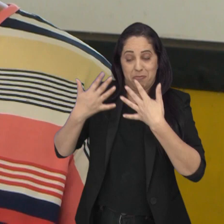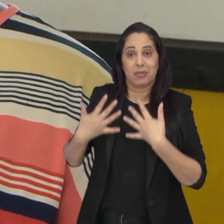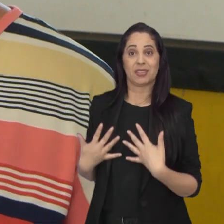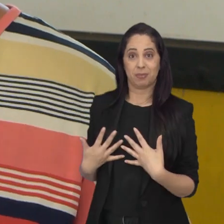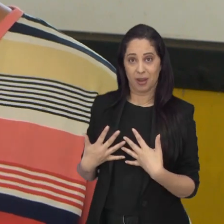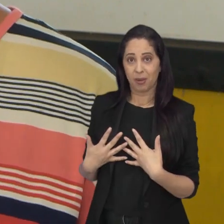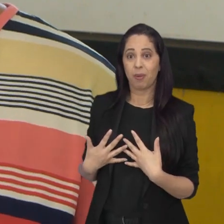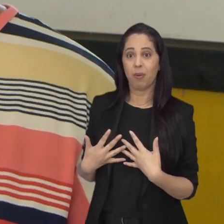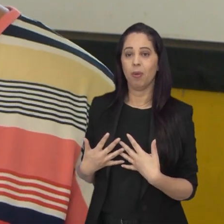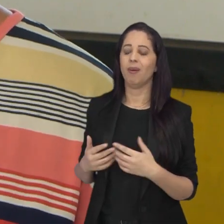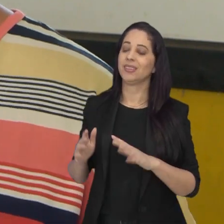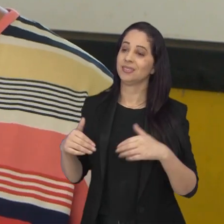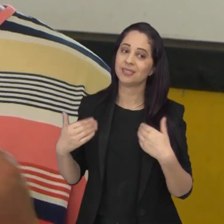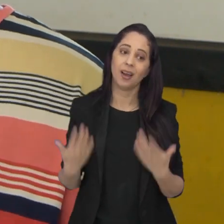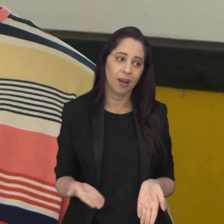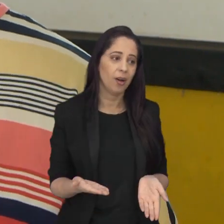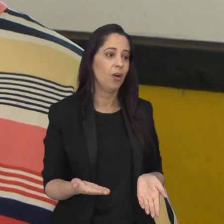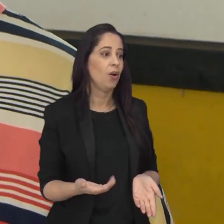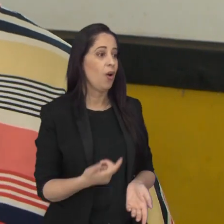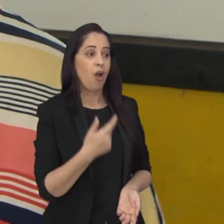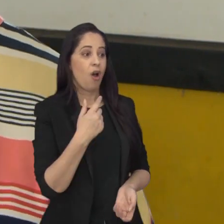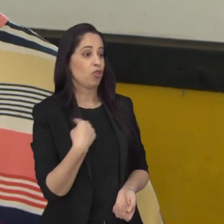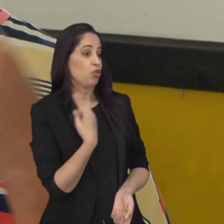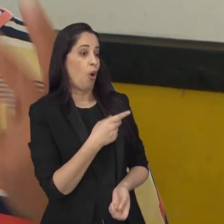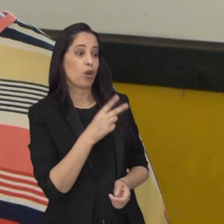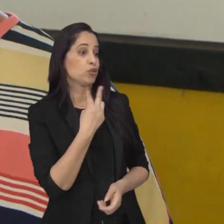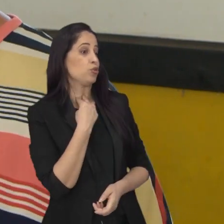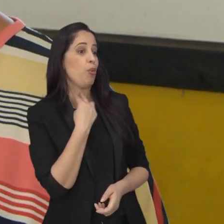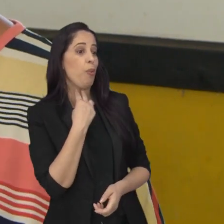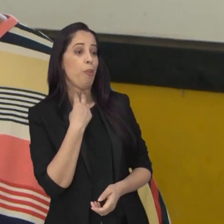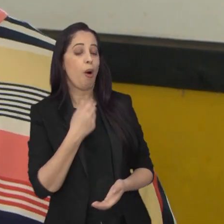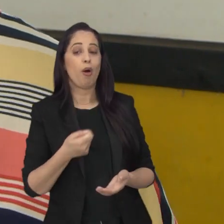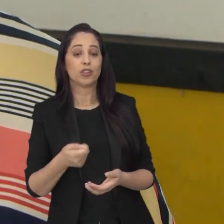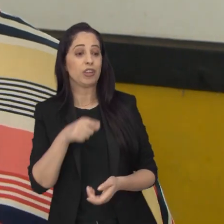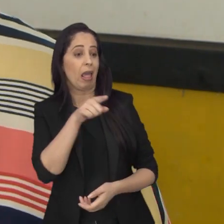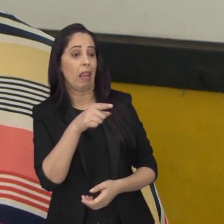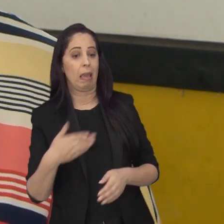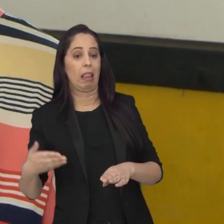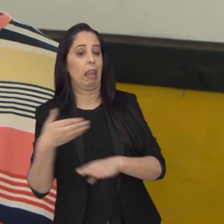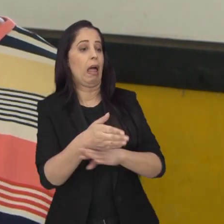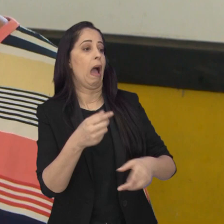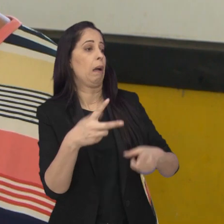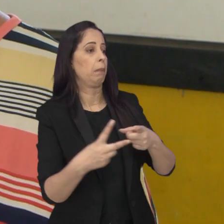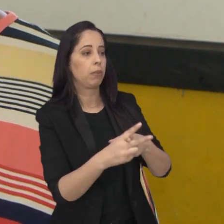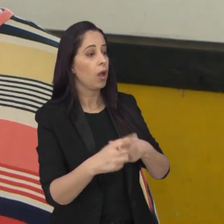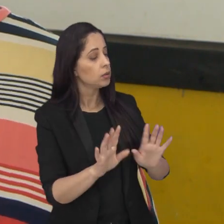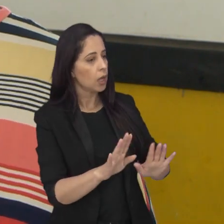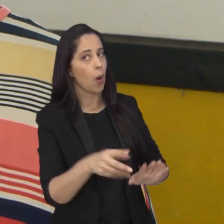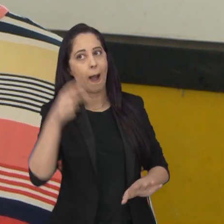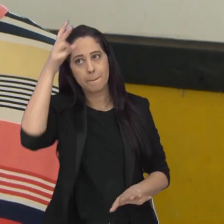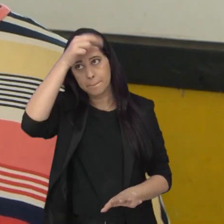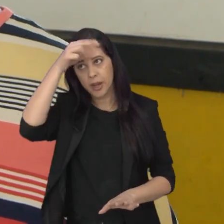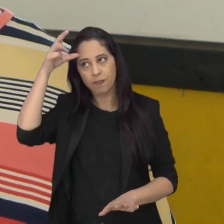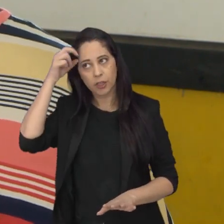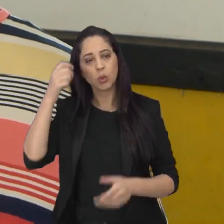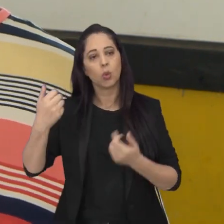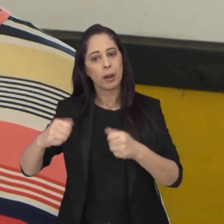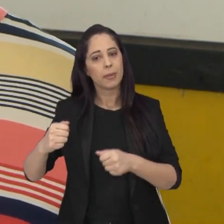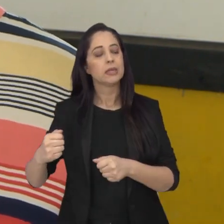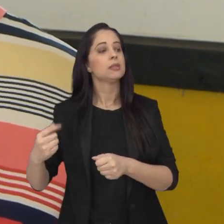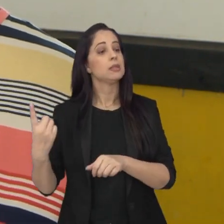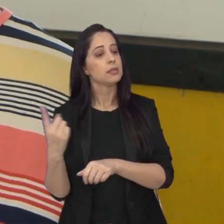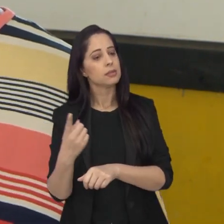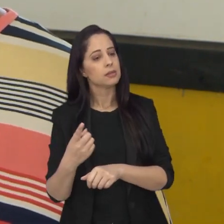Juliana mesmo explicou vários, Priscila, não é a gente cobra da prefeitura e a prefeitura vem fazer o processo. Então tudo